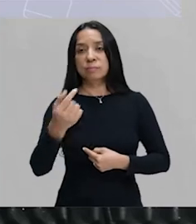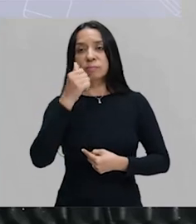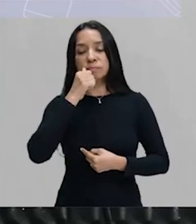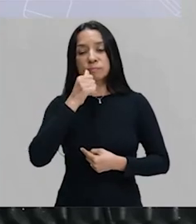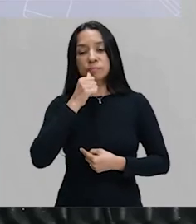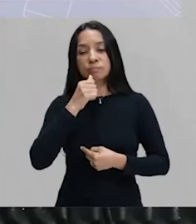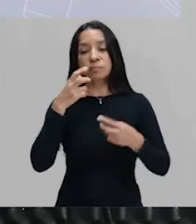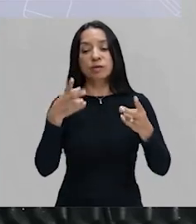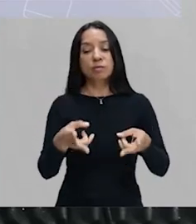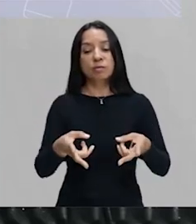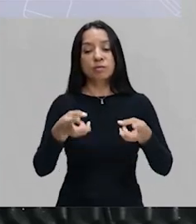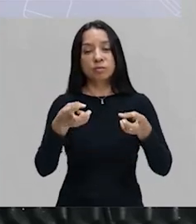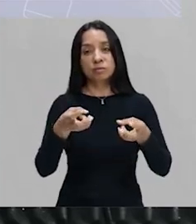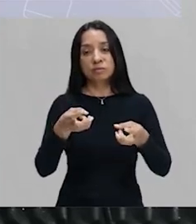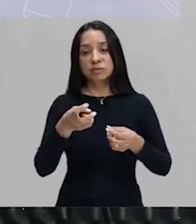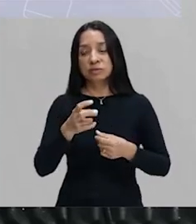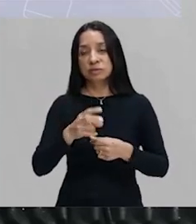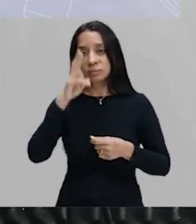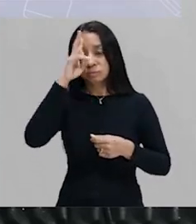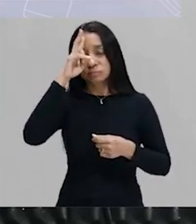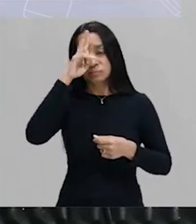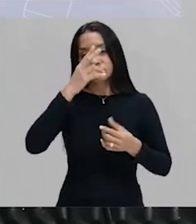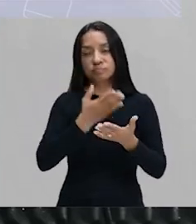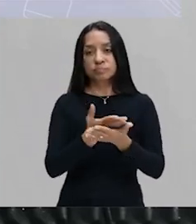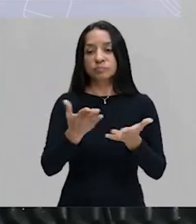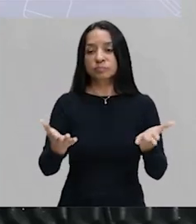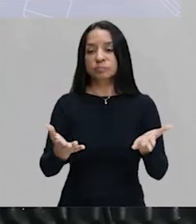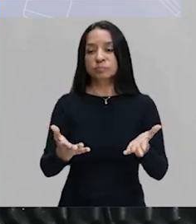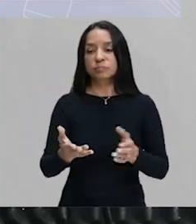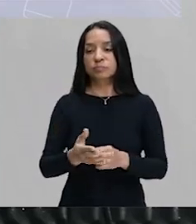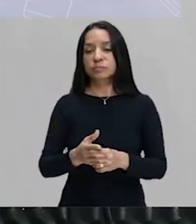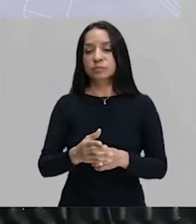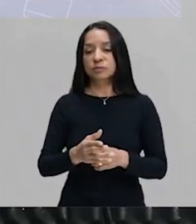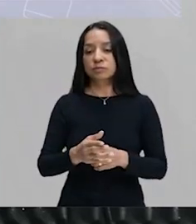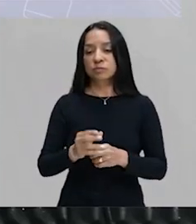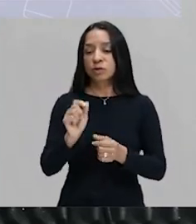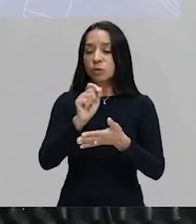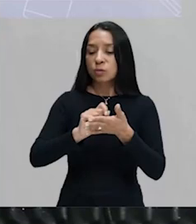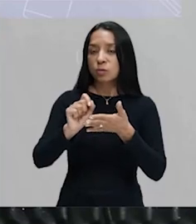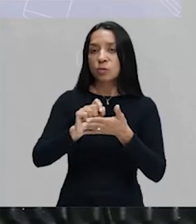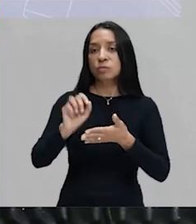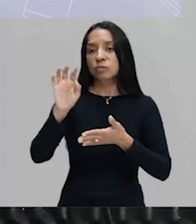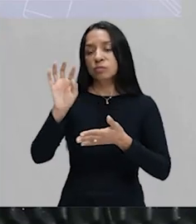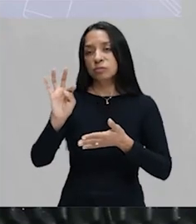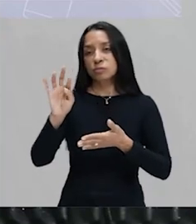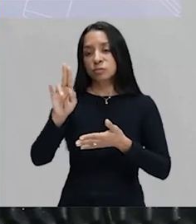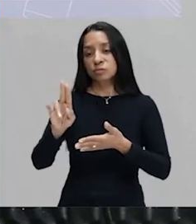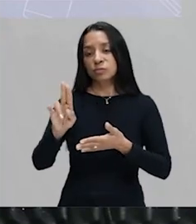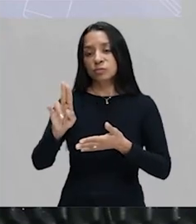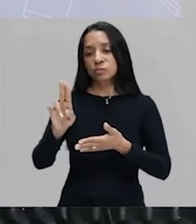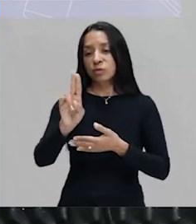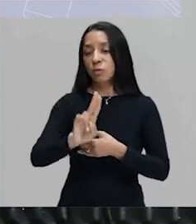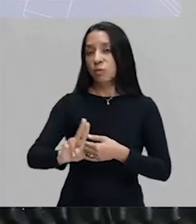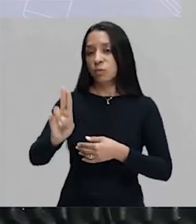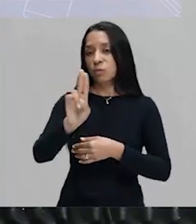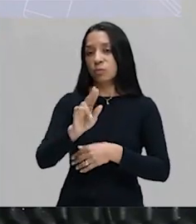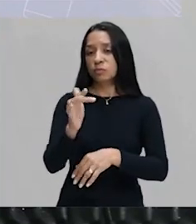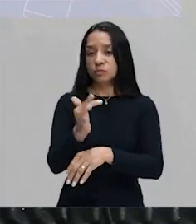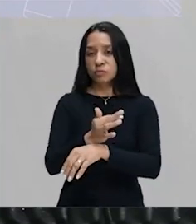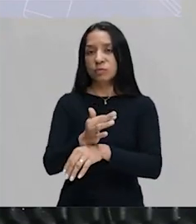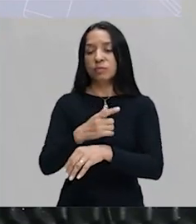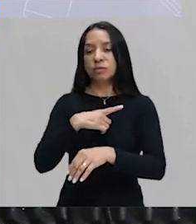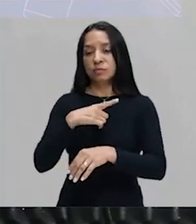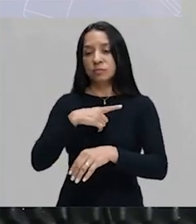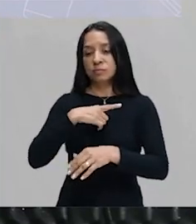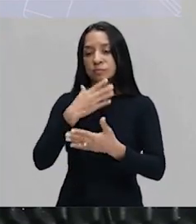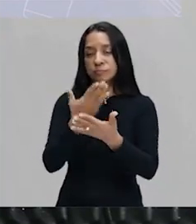Observação, na verdade, é uma lembrança para vocês. Quando eu coloco tu, uso informal, e usted, uso formal, tem uma aula